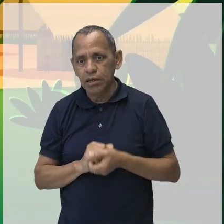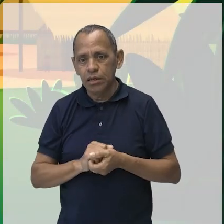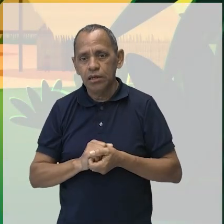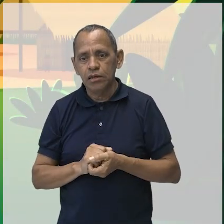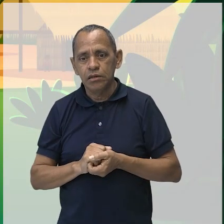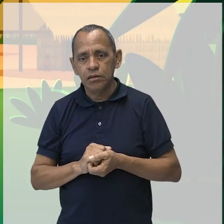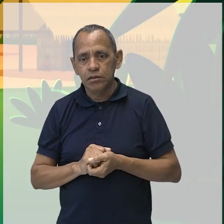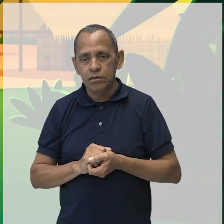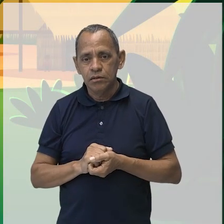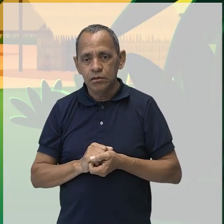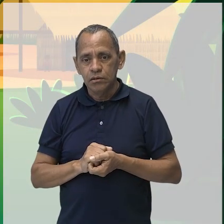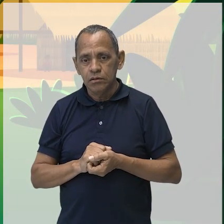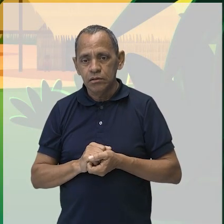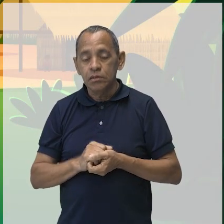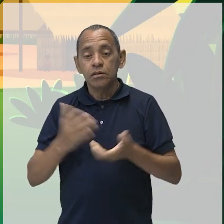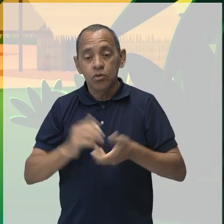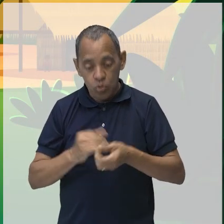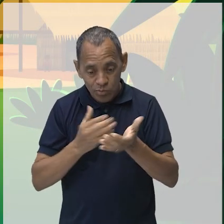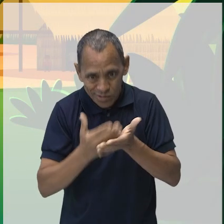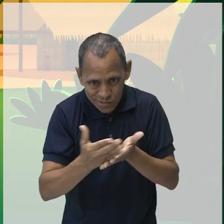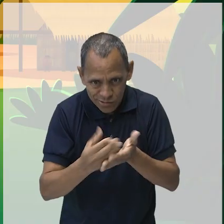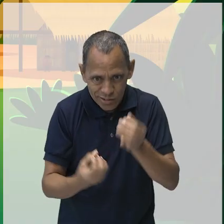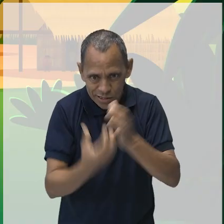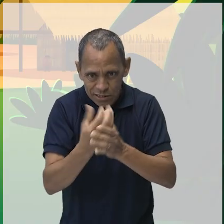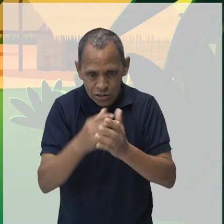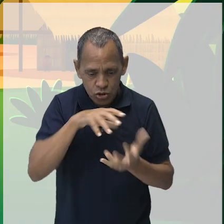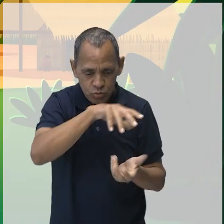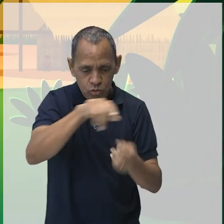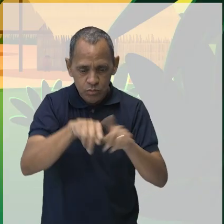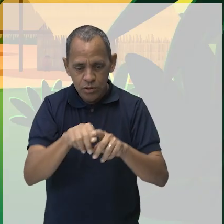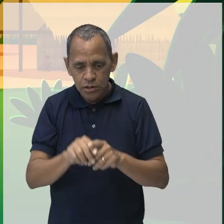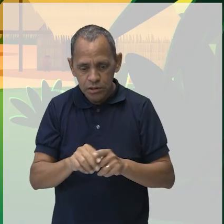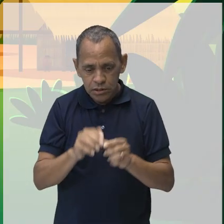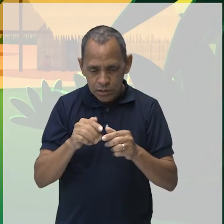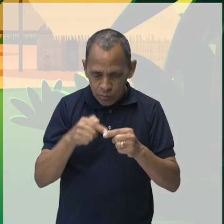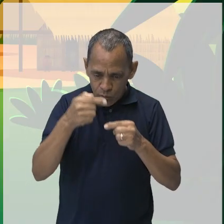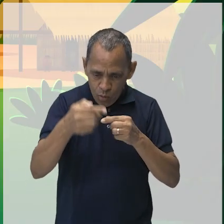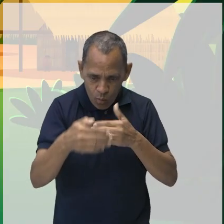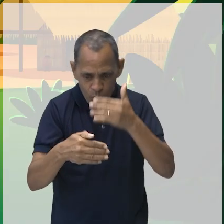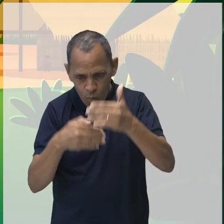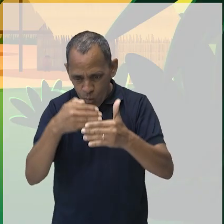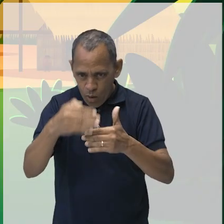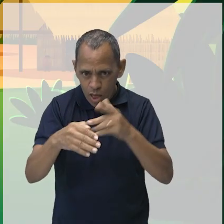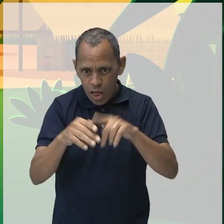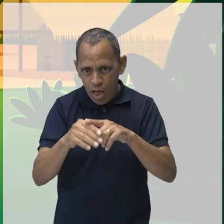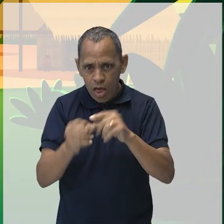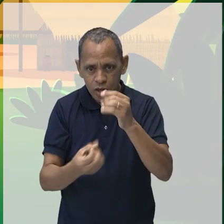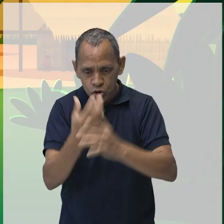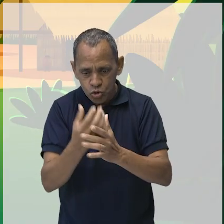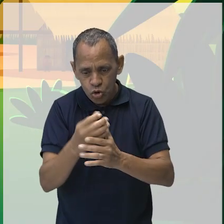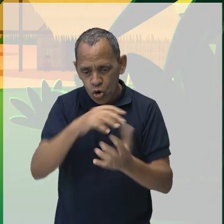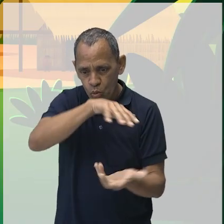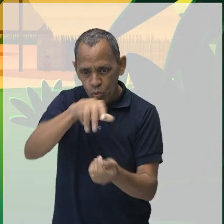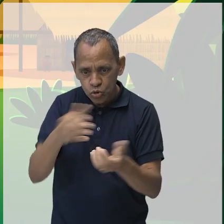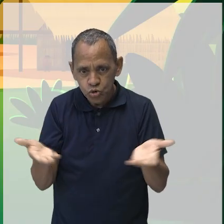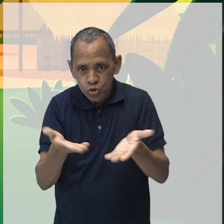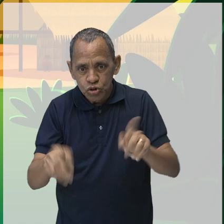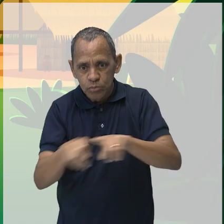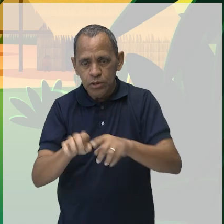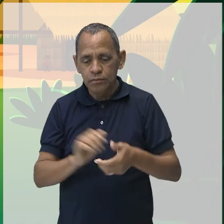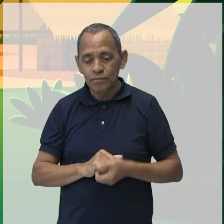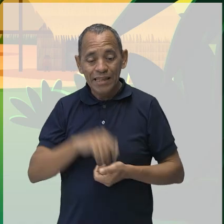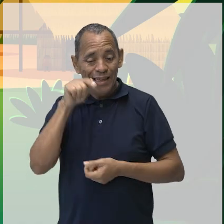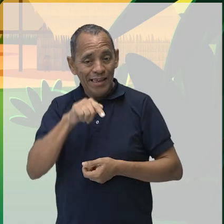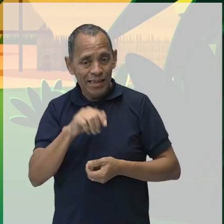começou a criação do mundo, até que aos poucos se tornasse o que é hoje. O mundo criado por Nhamandu